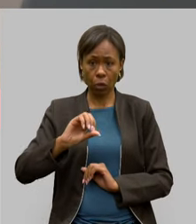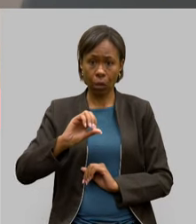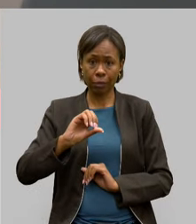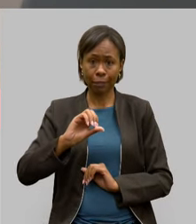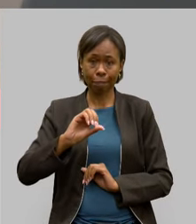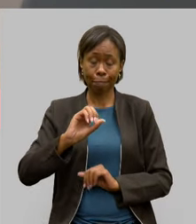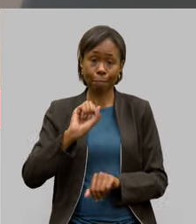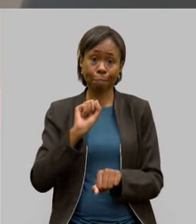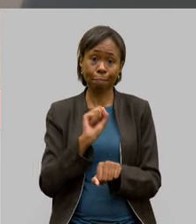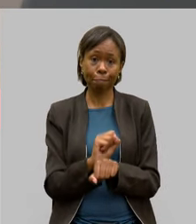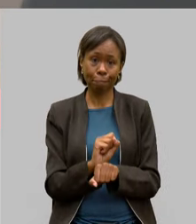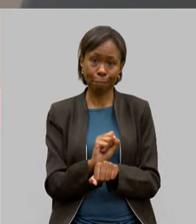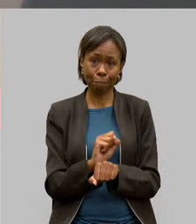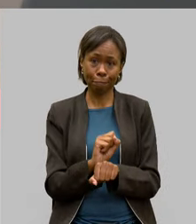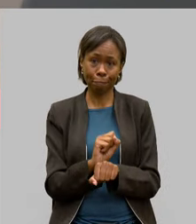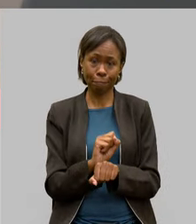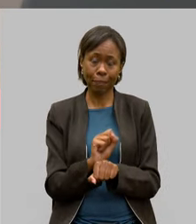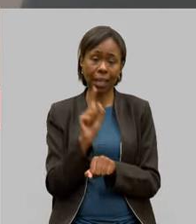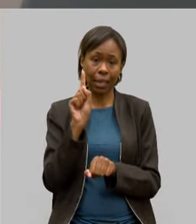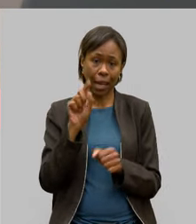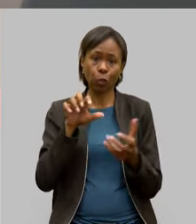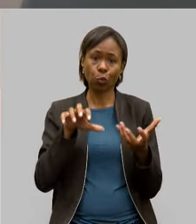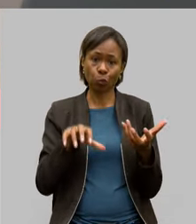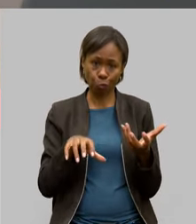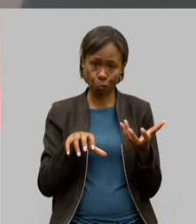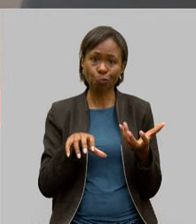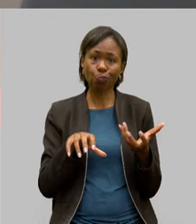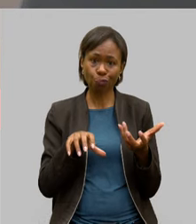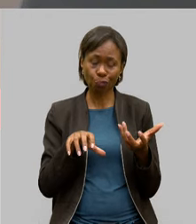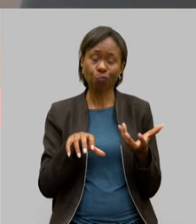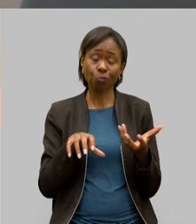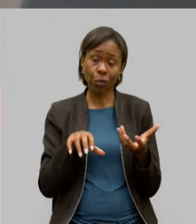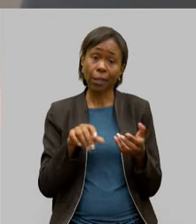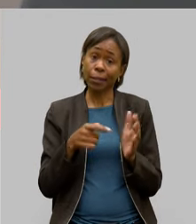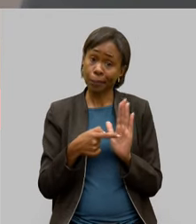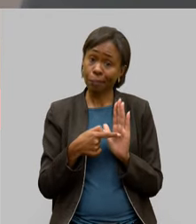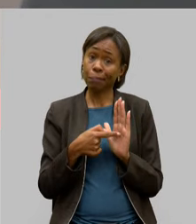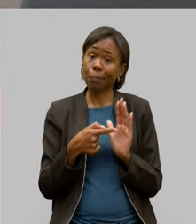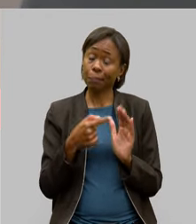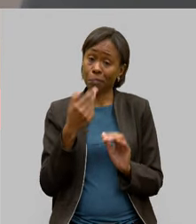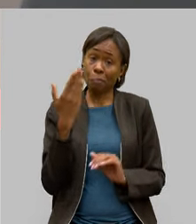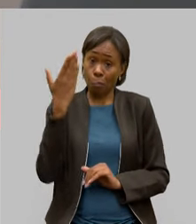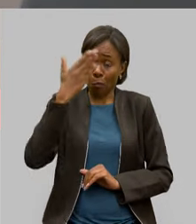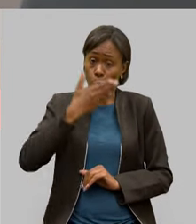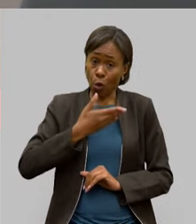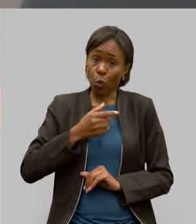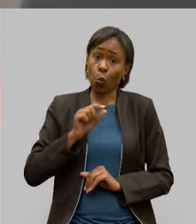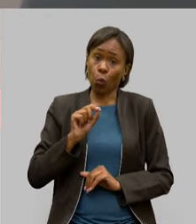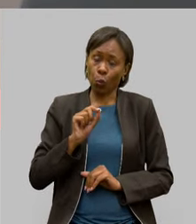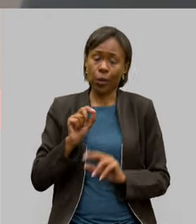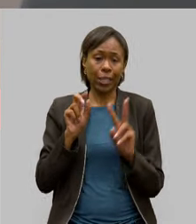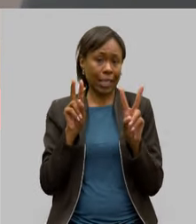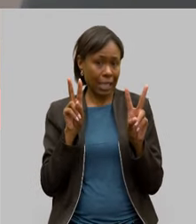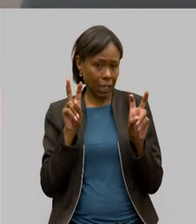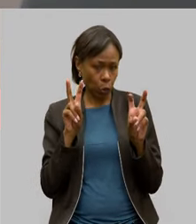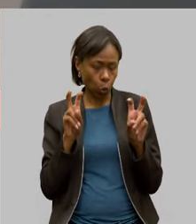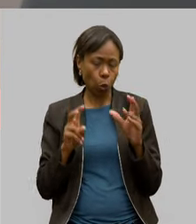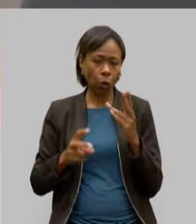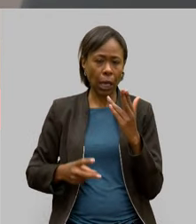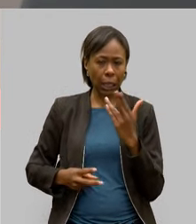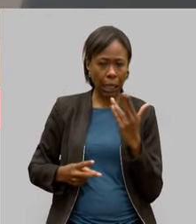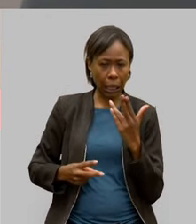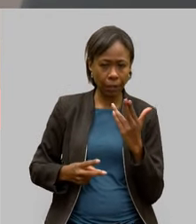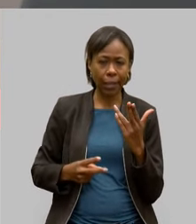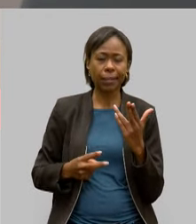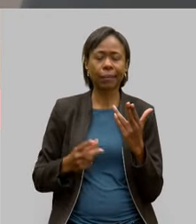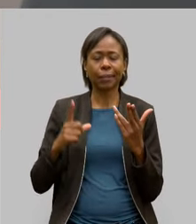no no Congresso Nacional eh o que demonstra também que o assunto por ser por ser eh marcado pelo